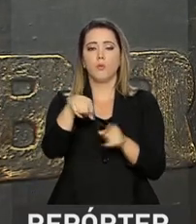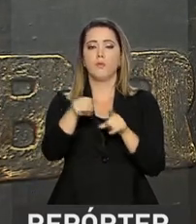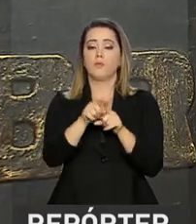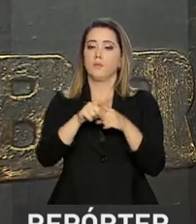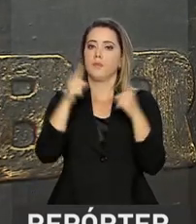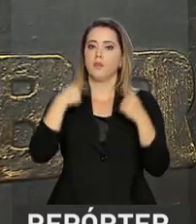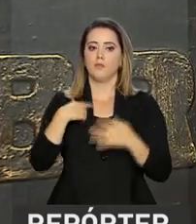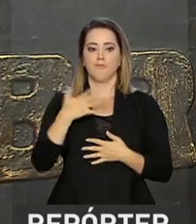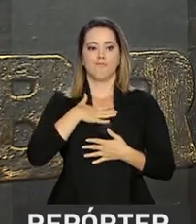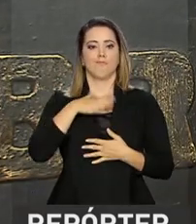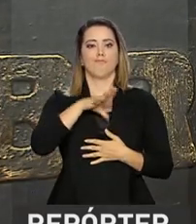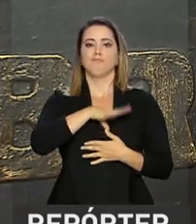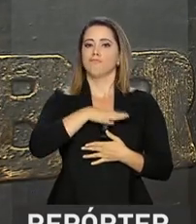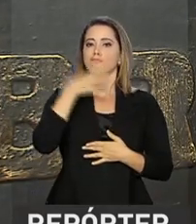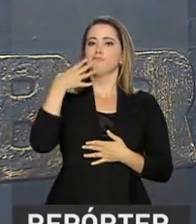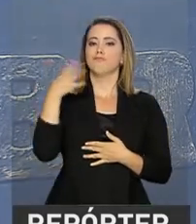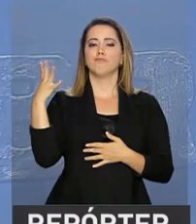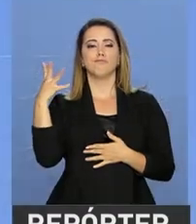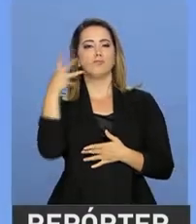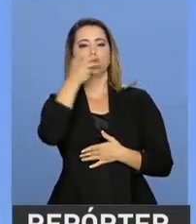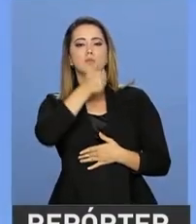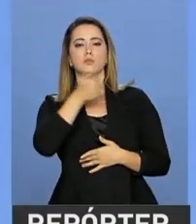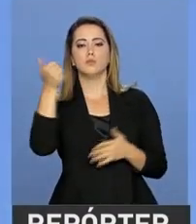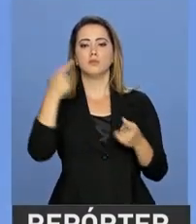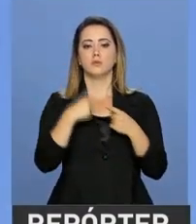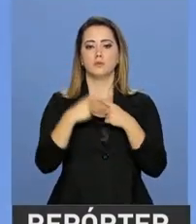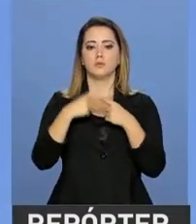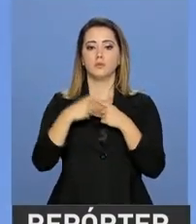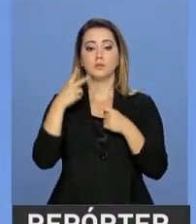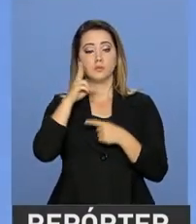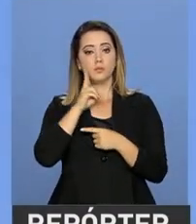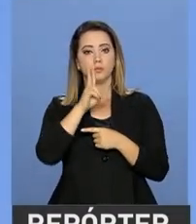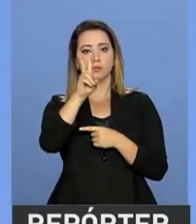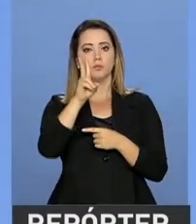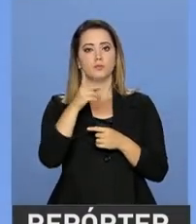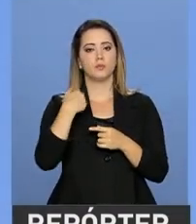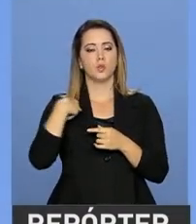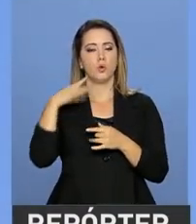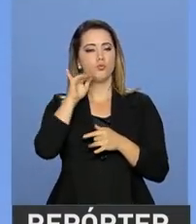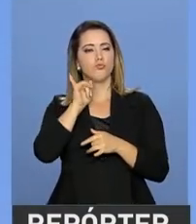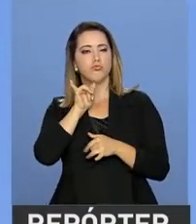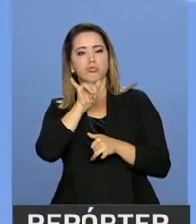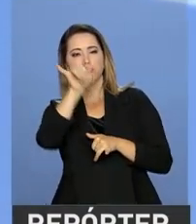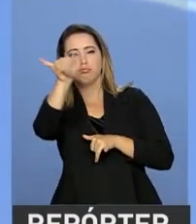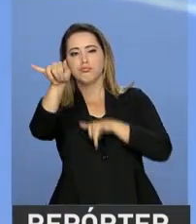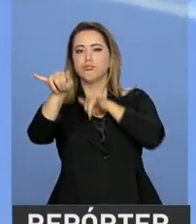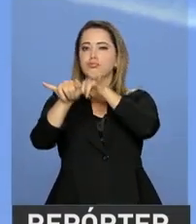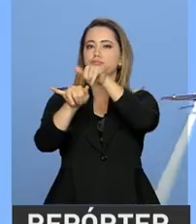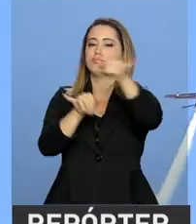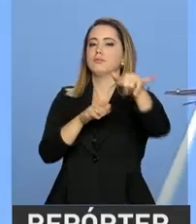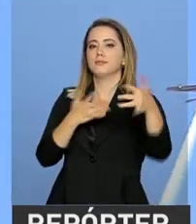de um bonito toque bonito eu vou eu me onde aviões papá